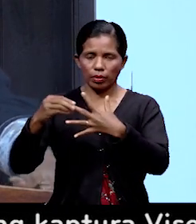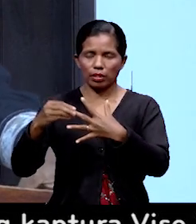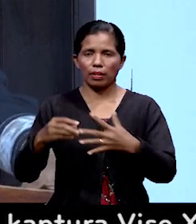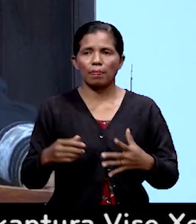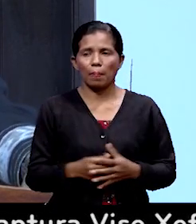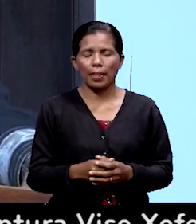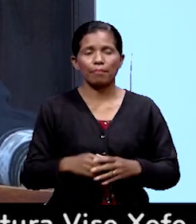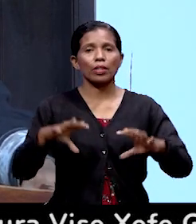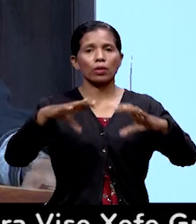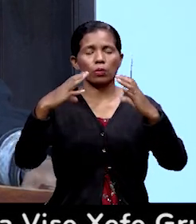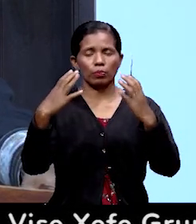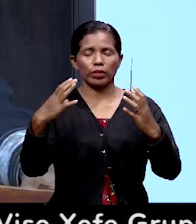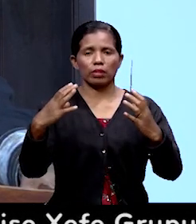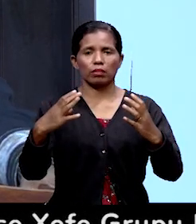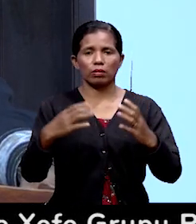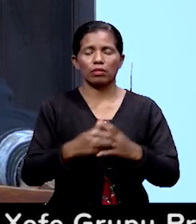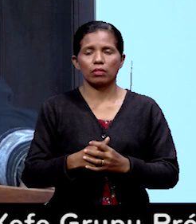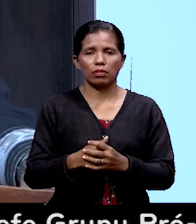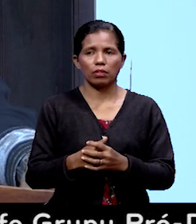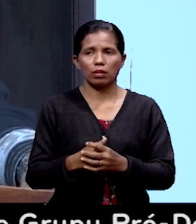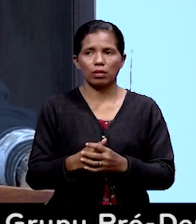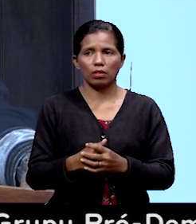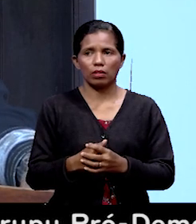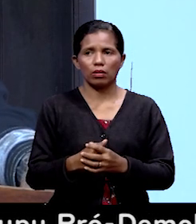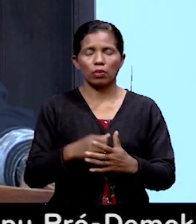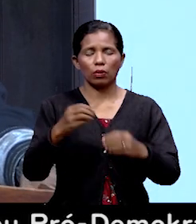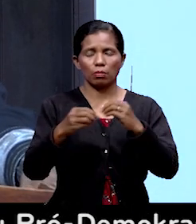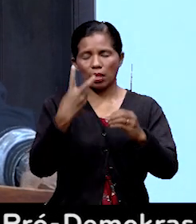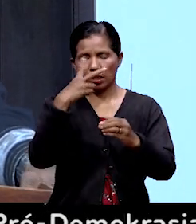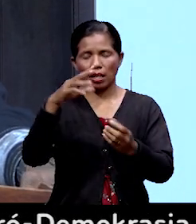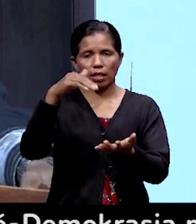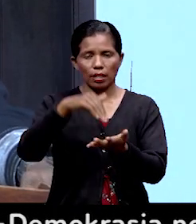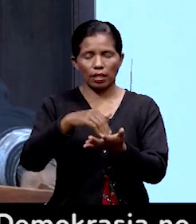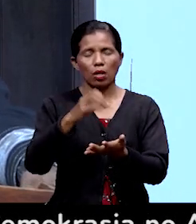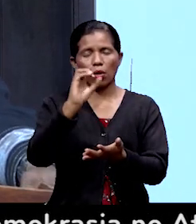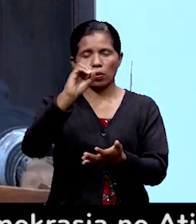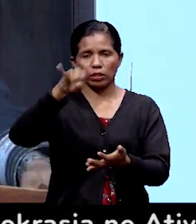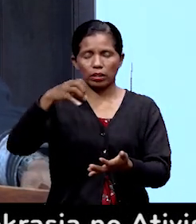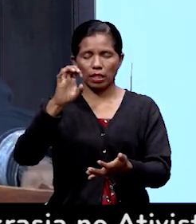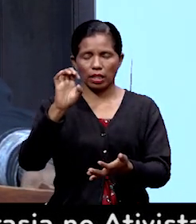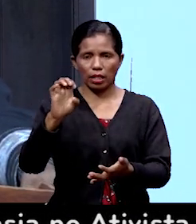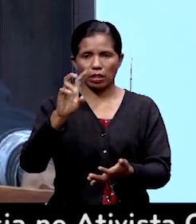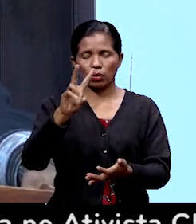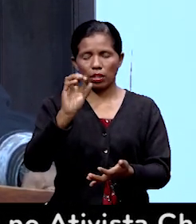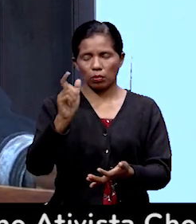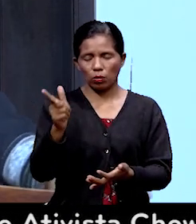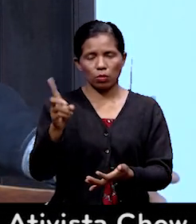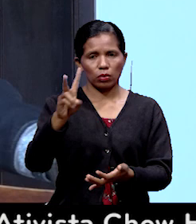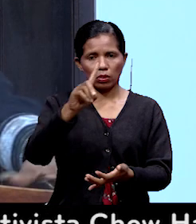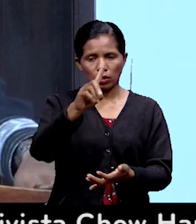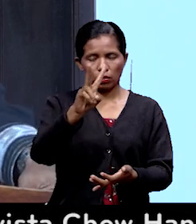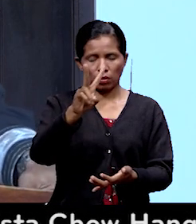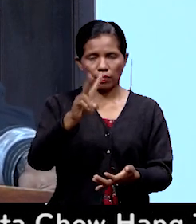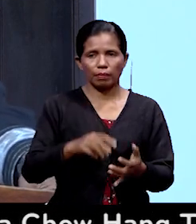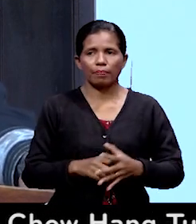a comissão da revisão do orçamento geral do estado para 2022 e por